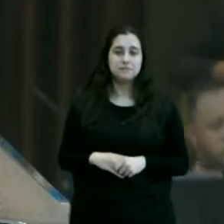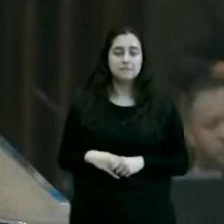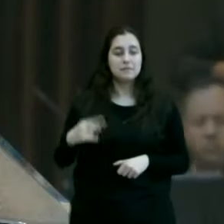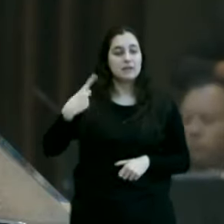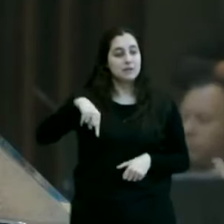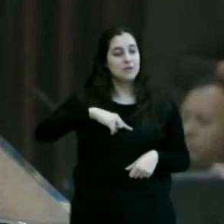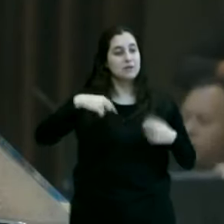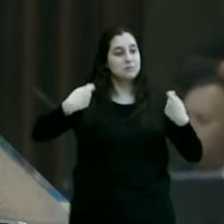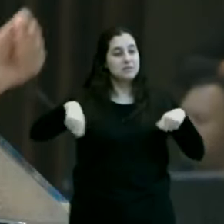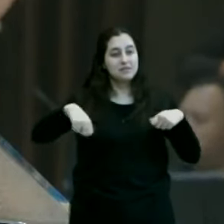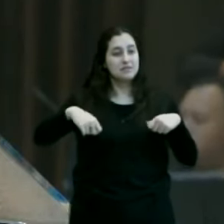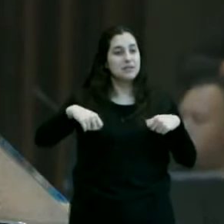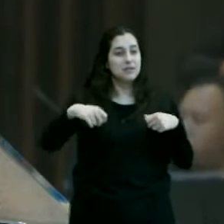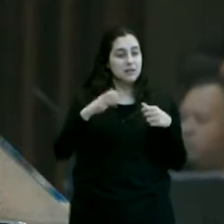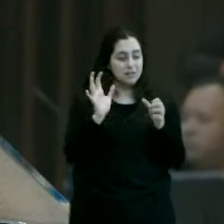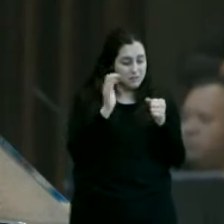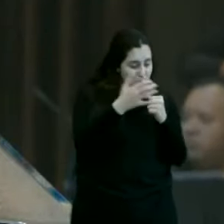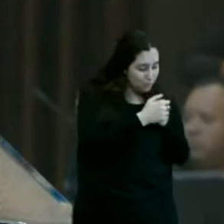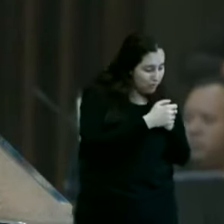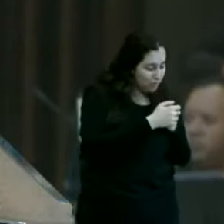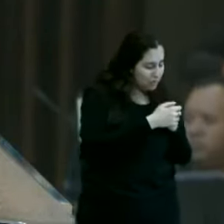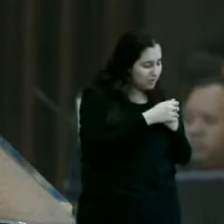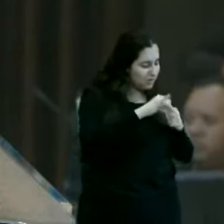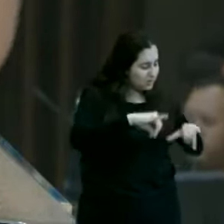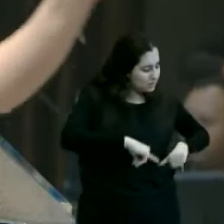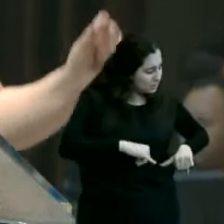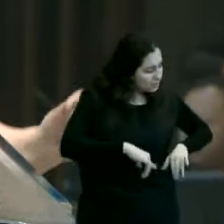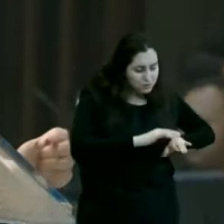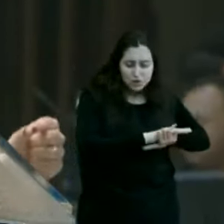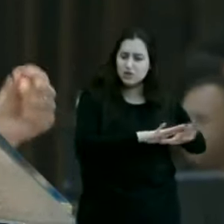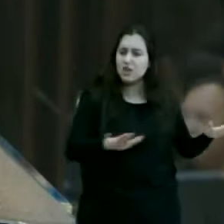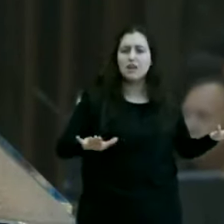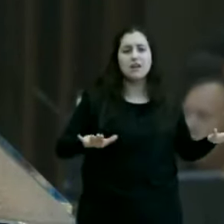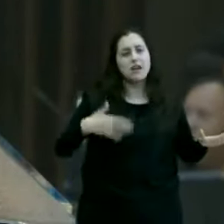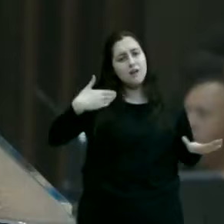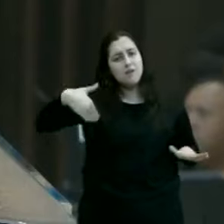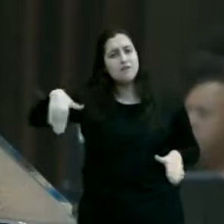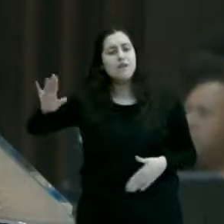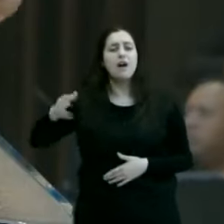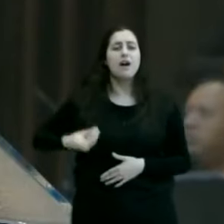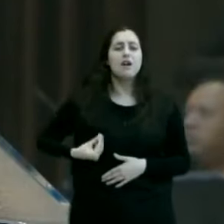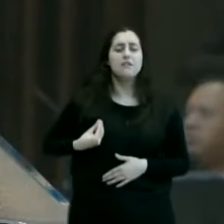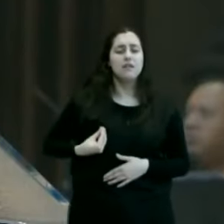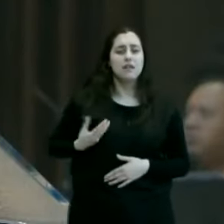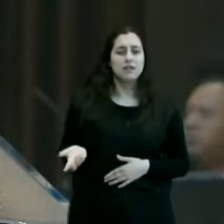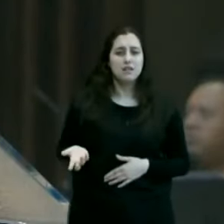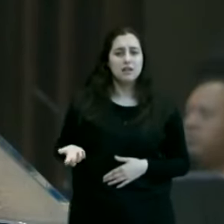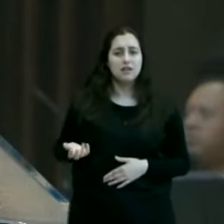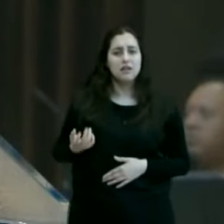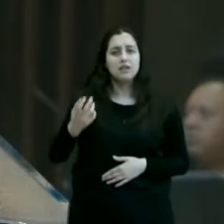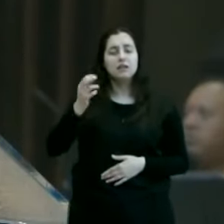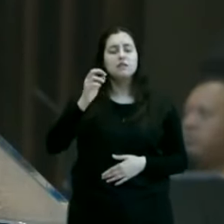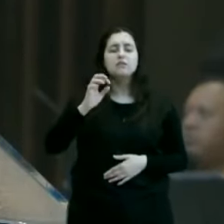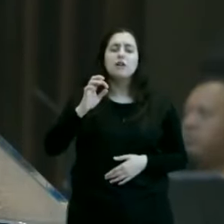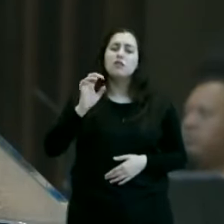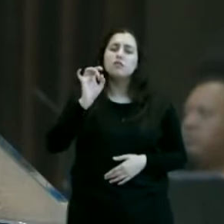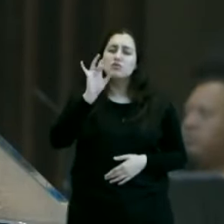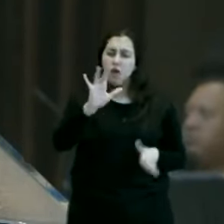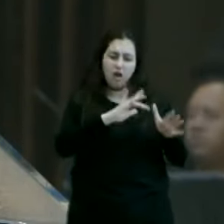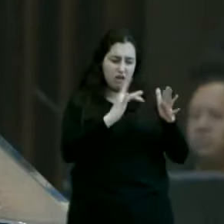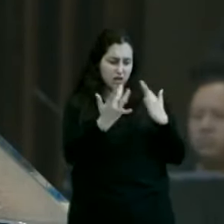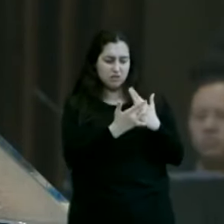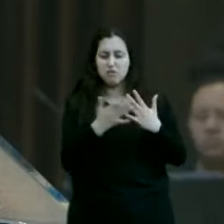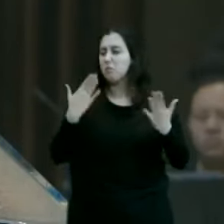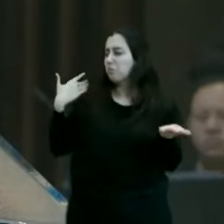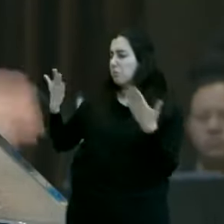precisamos sair das covas e das fortificações, e com isso eu não estou dizendo para você usar a sua rede social para brigar